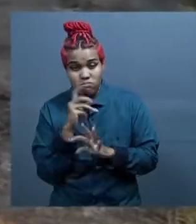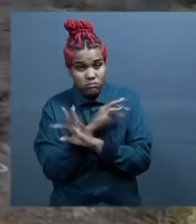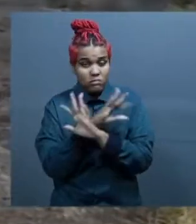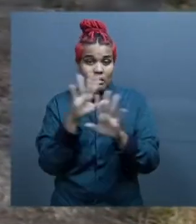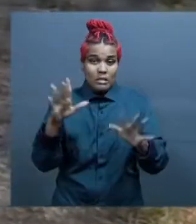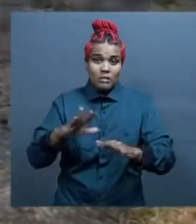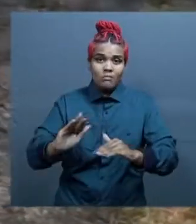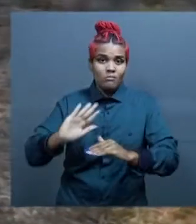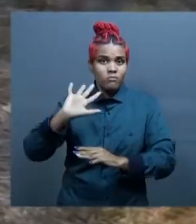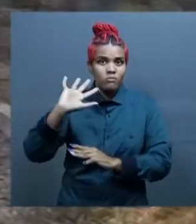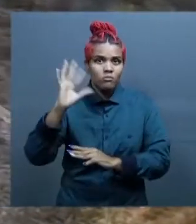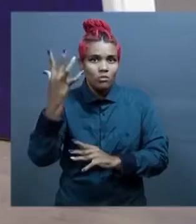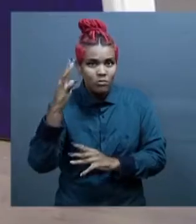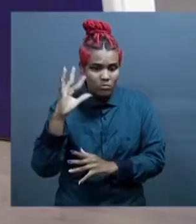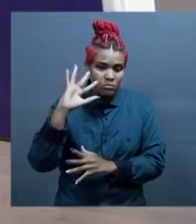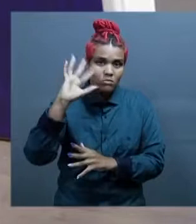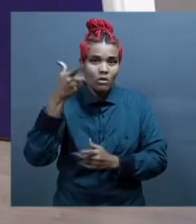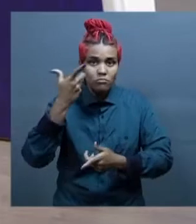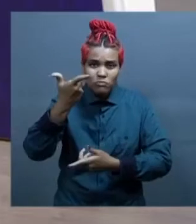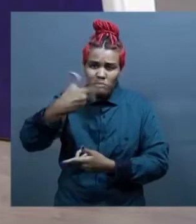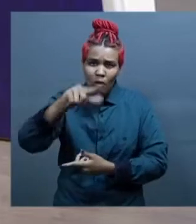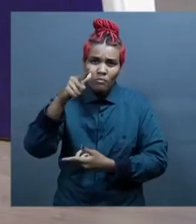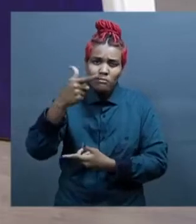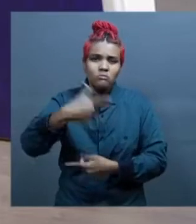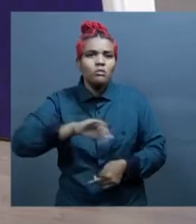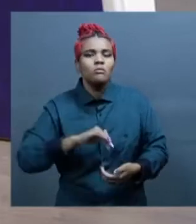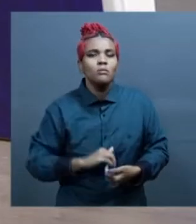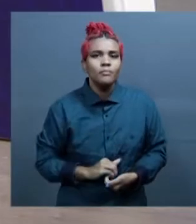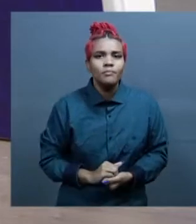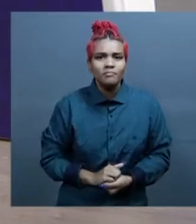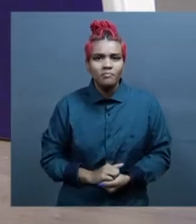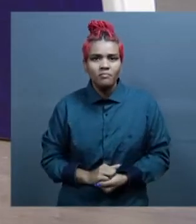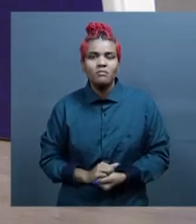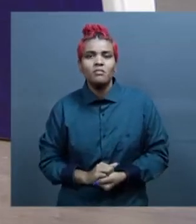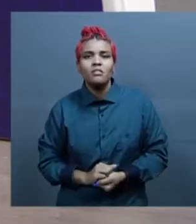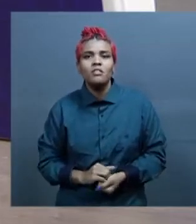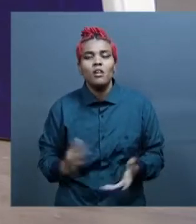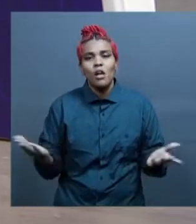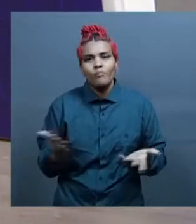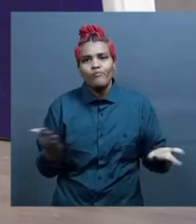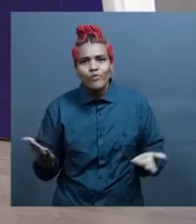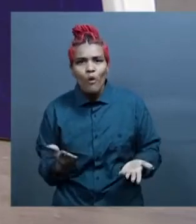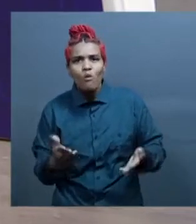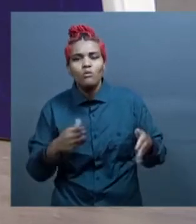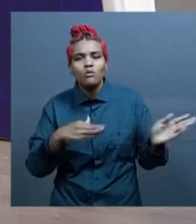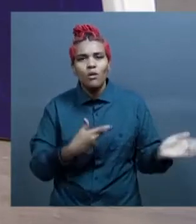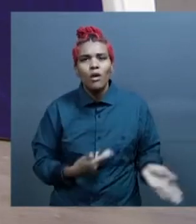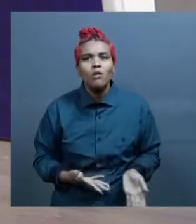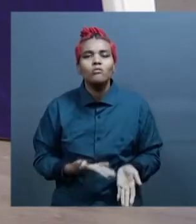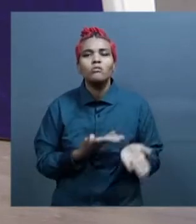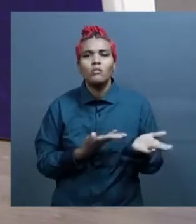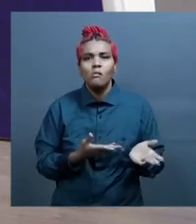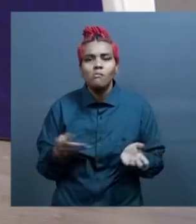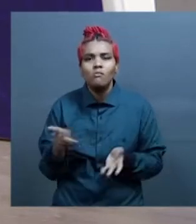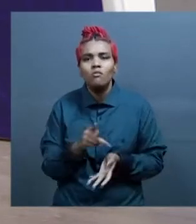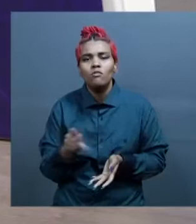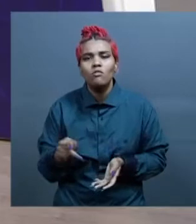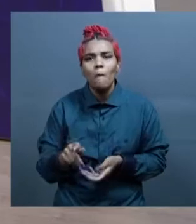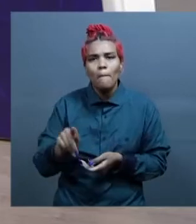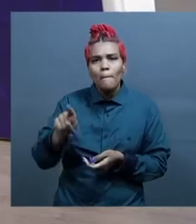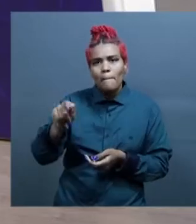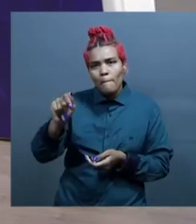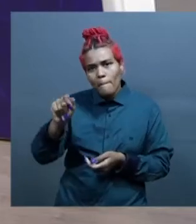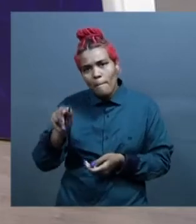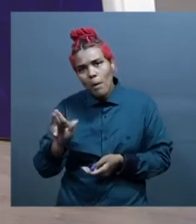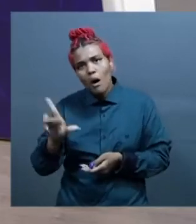freqüentes aqui no estúdio recebo hoje o professor paulo césar mendes que é do estúdio